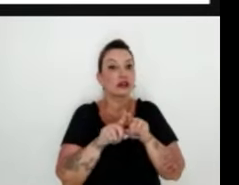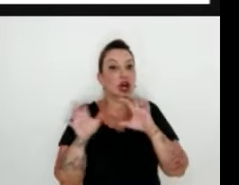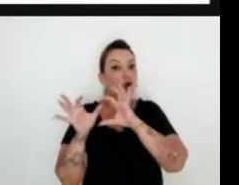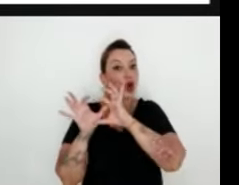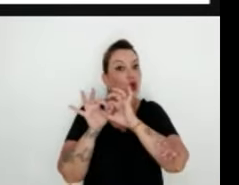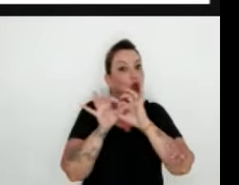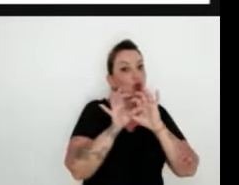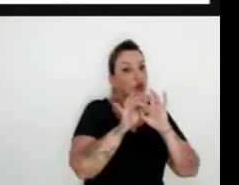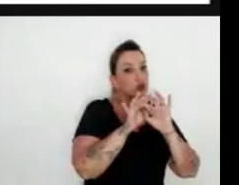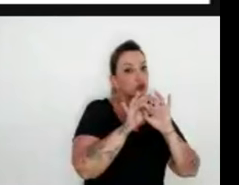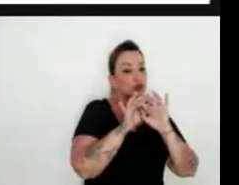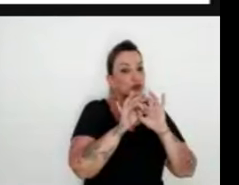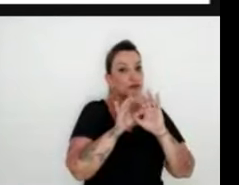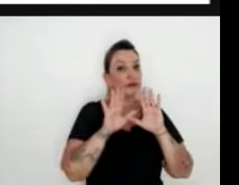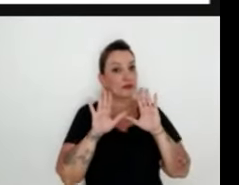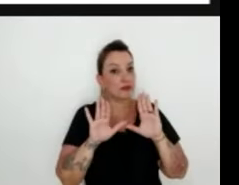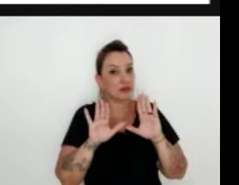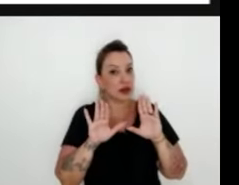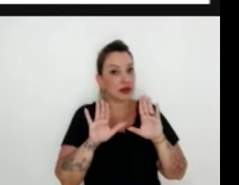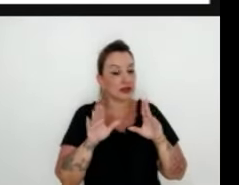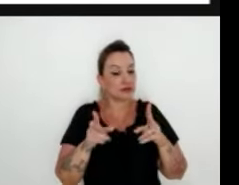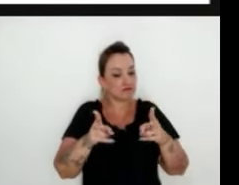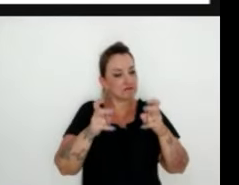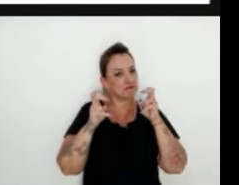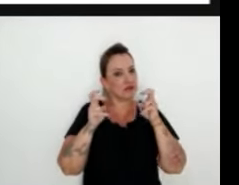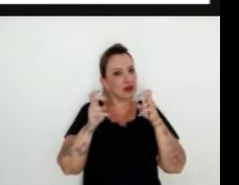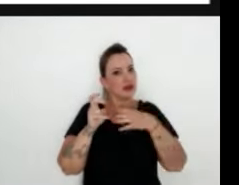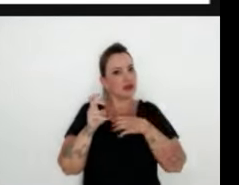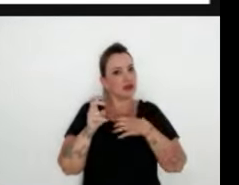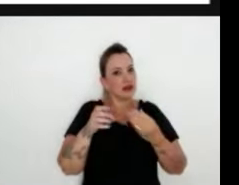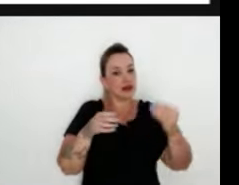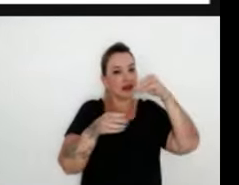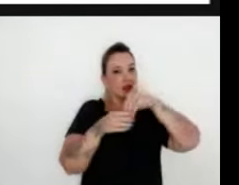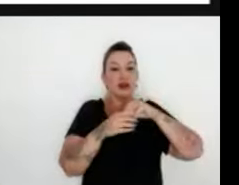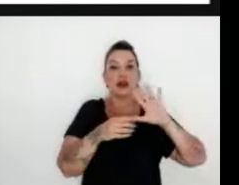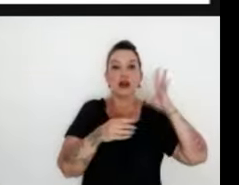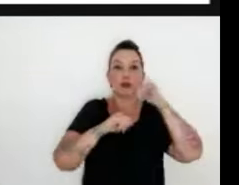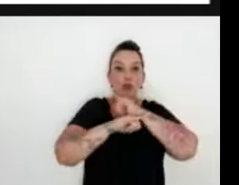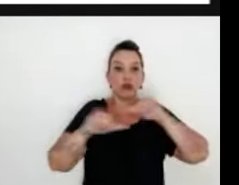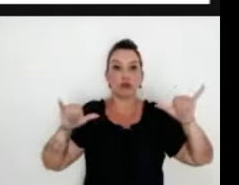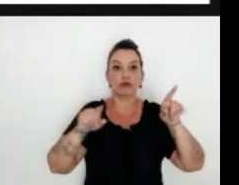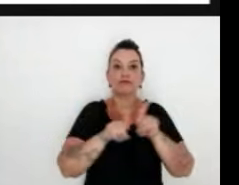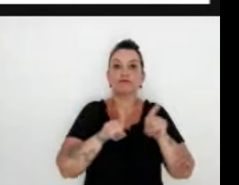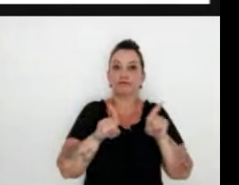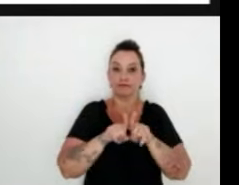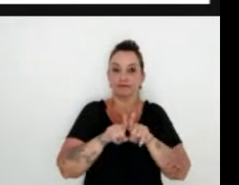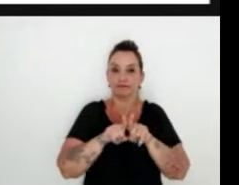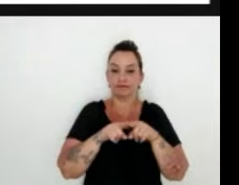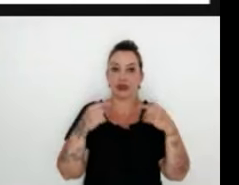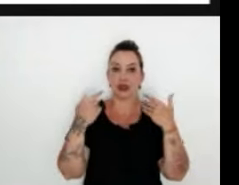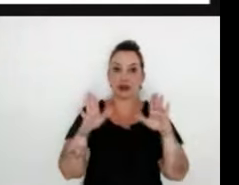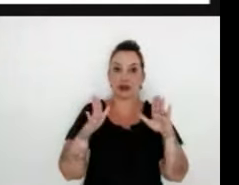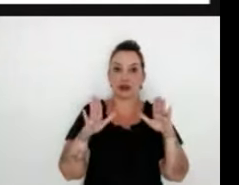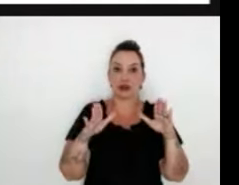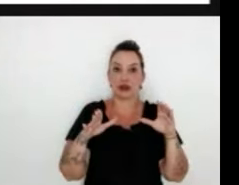enunciação, mas a uma perspectiva que incorpore os efeitos que produz, inclusive os que abrem para uma configuração